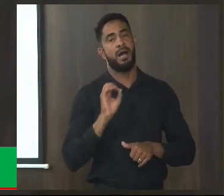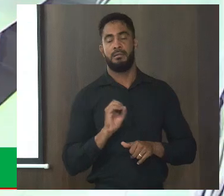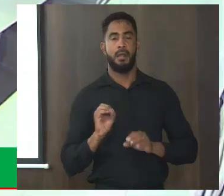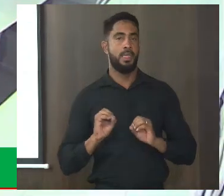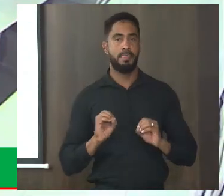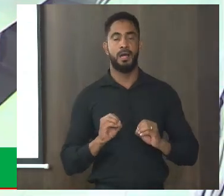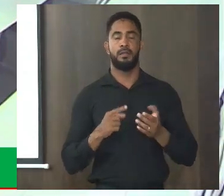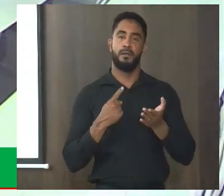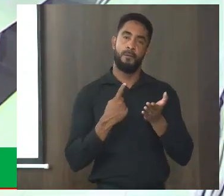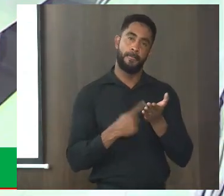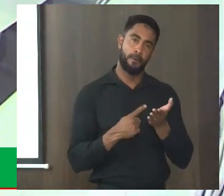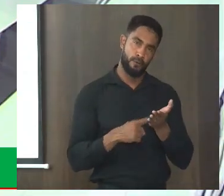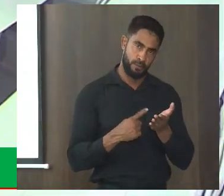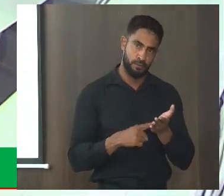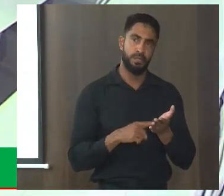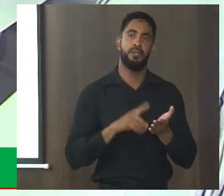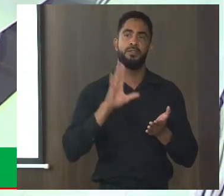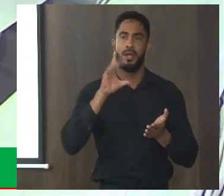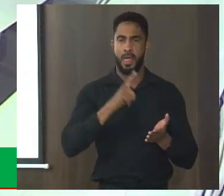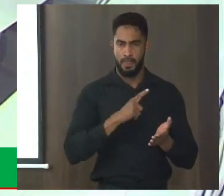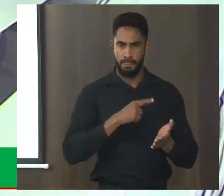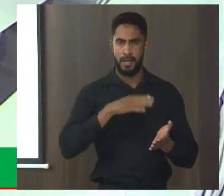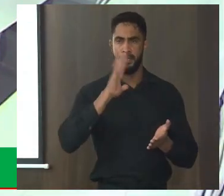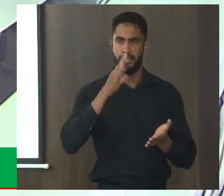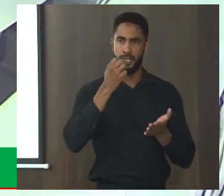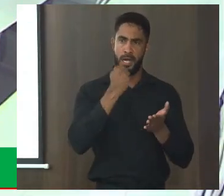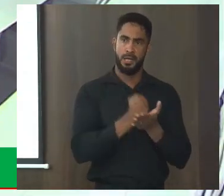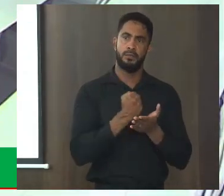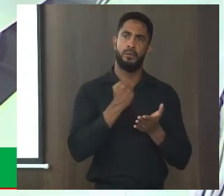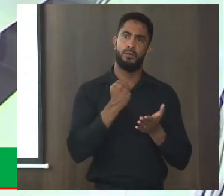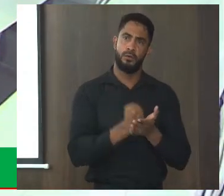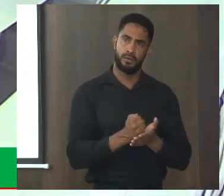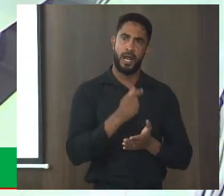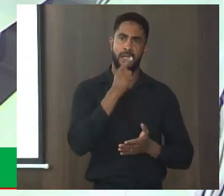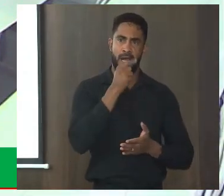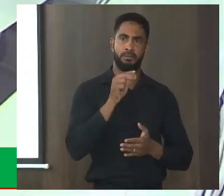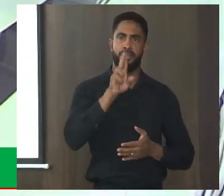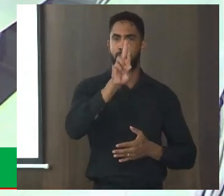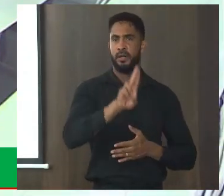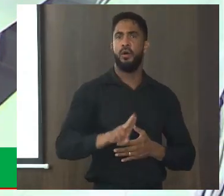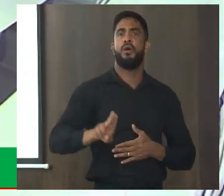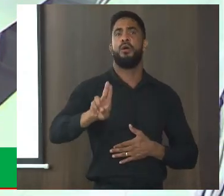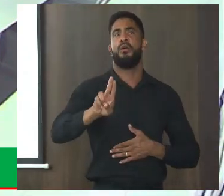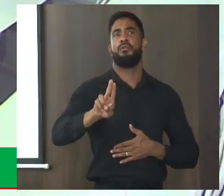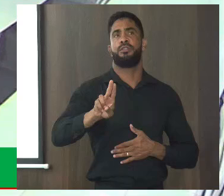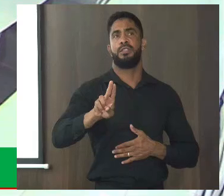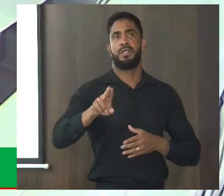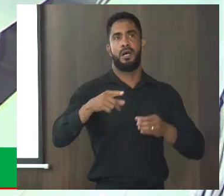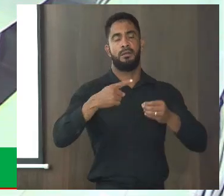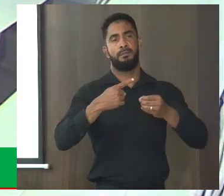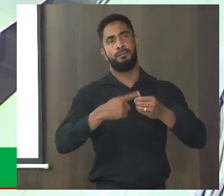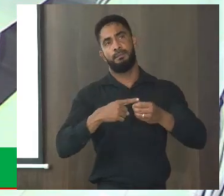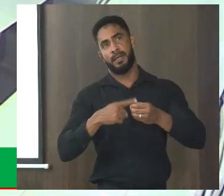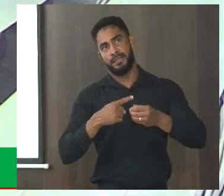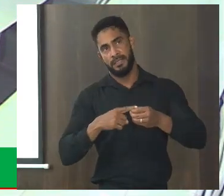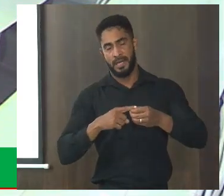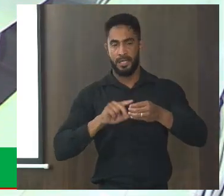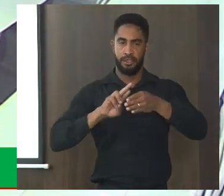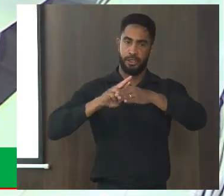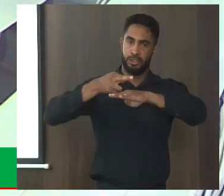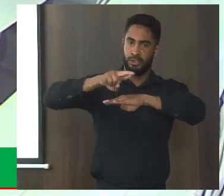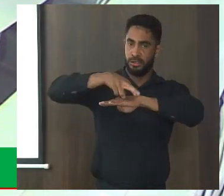fizeram um compromisso, já tinha um contrato que essa água poderia ser utilizada pela cidade de Riacho dos